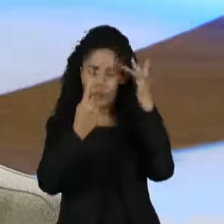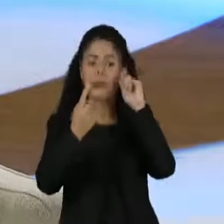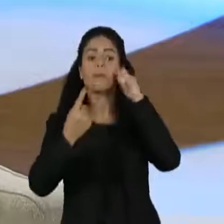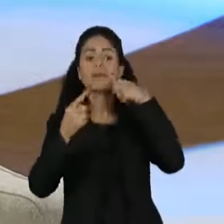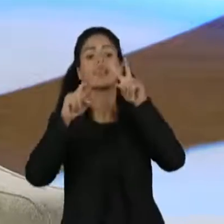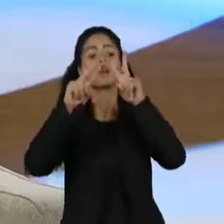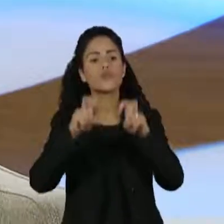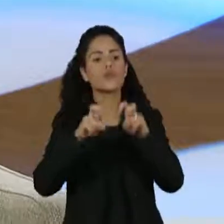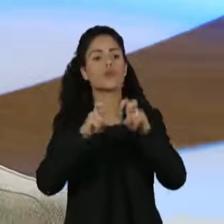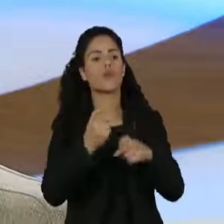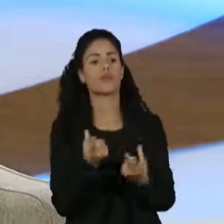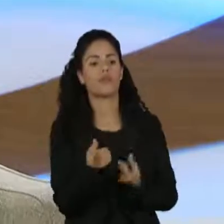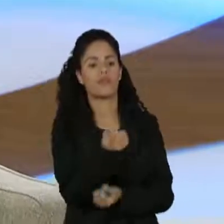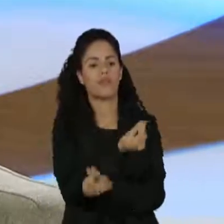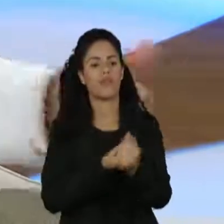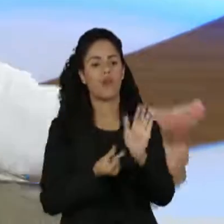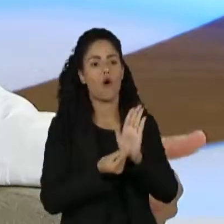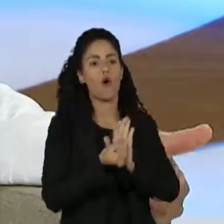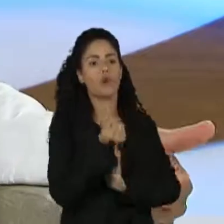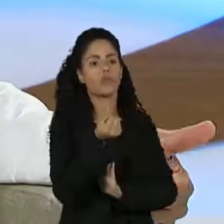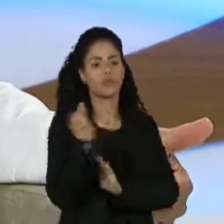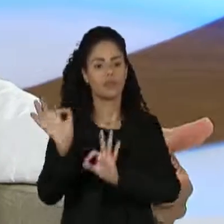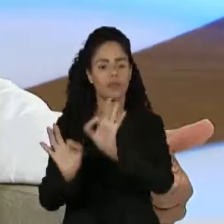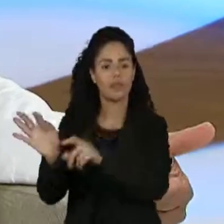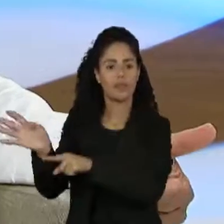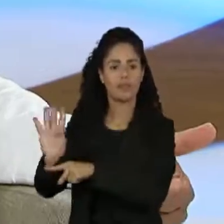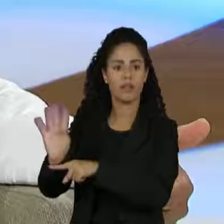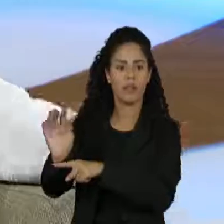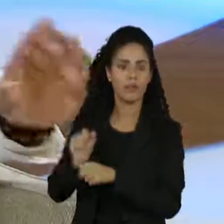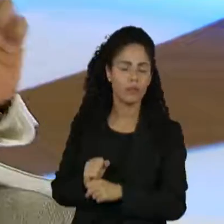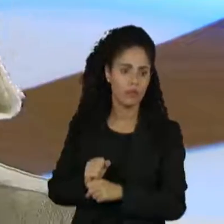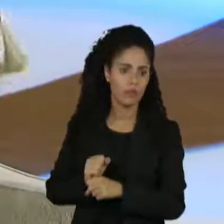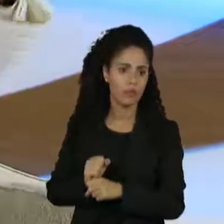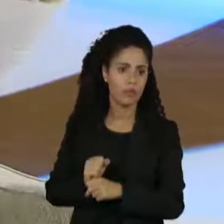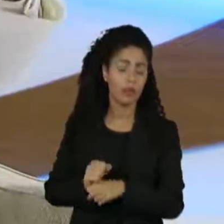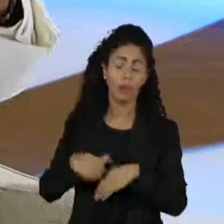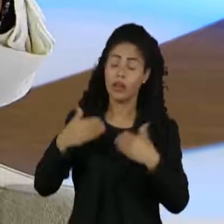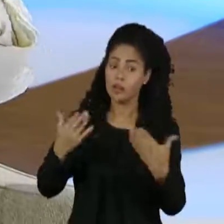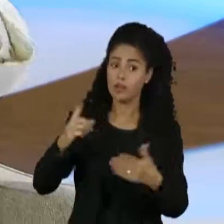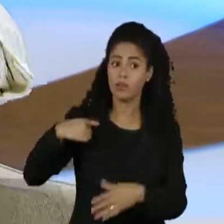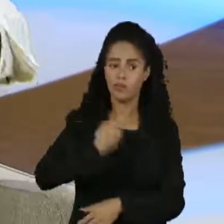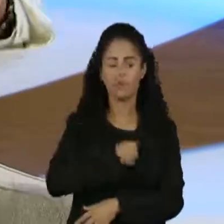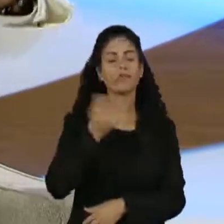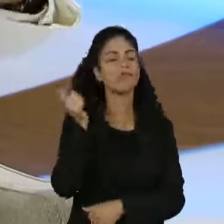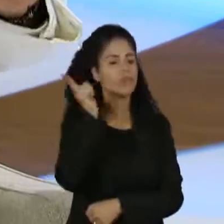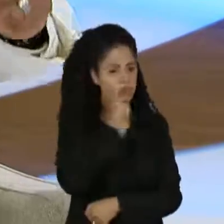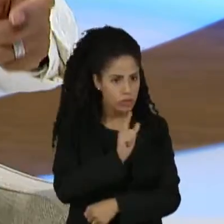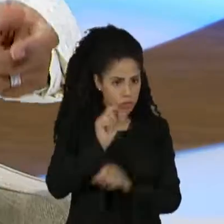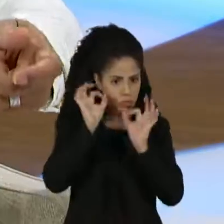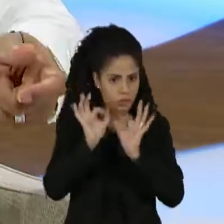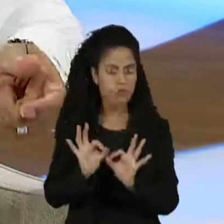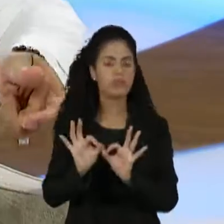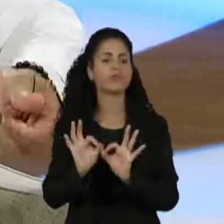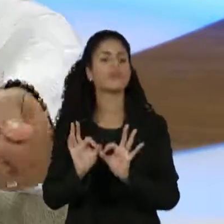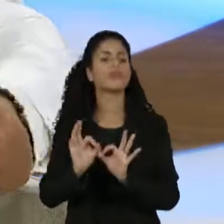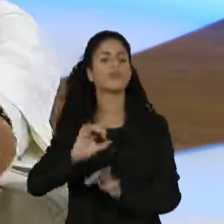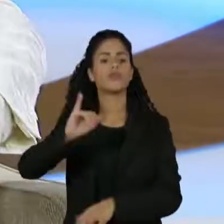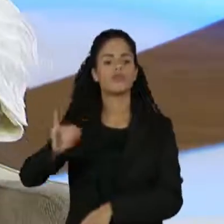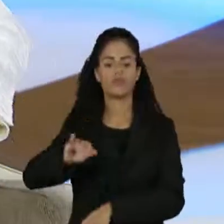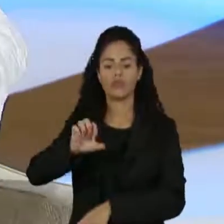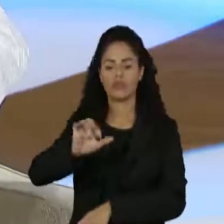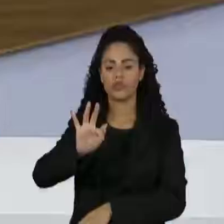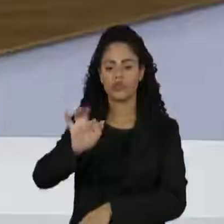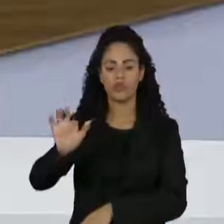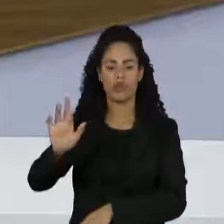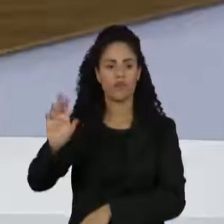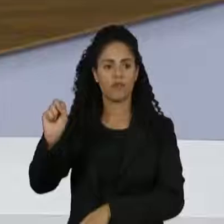questões financeiras para poder viabilizar o filme, que foi o Hélio de la Penha. Entendeu? Então a gente conseguiu ali, era o Jefferson que estava